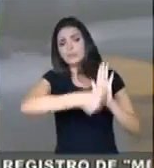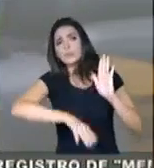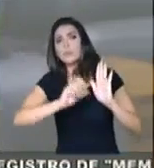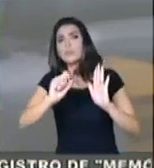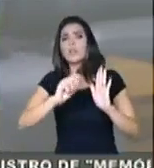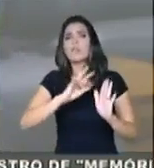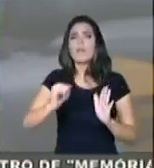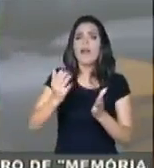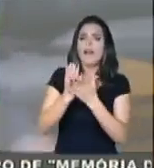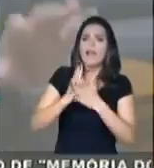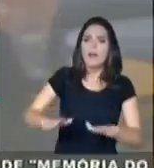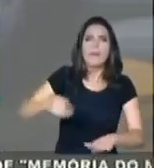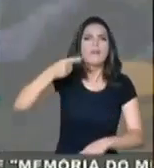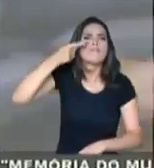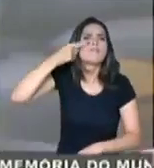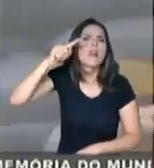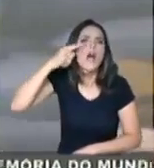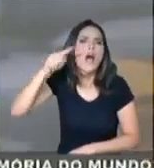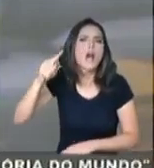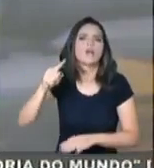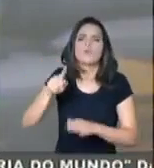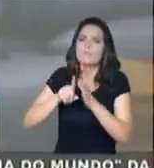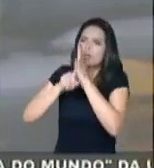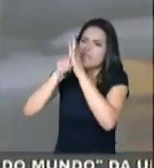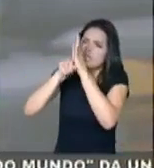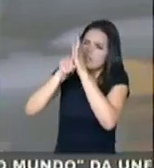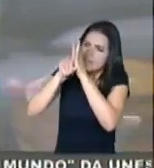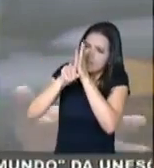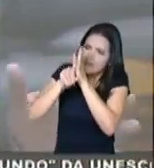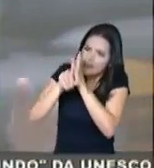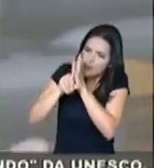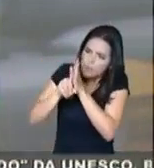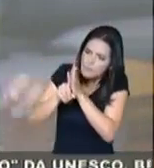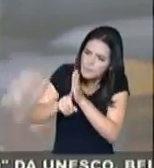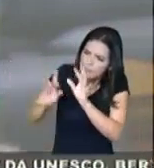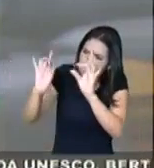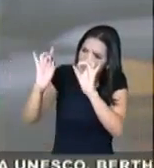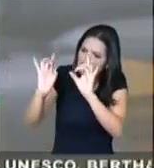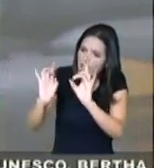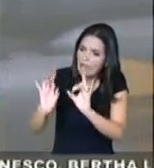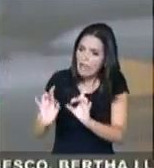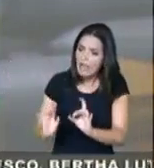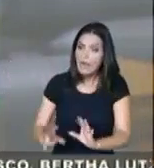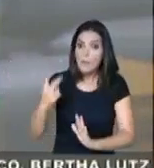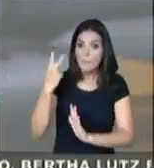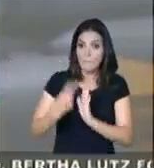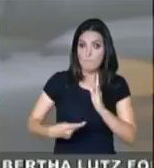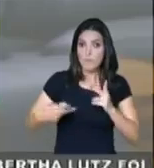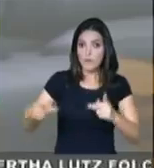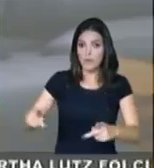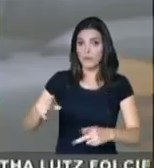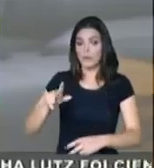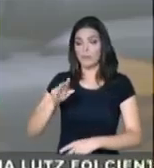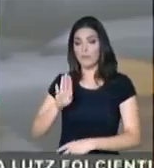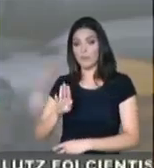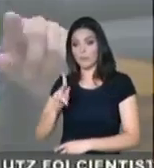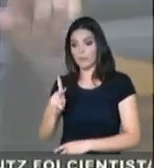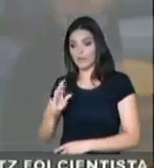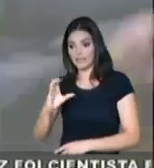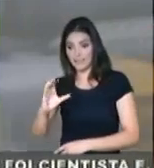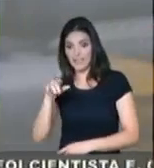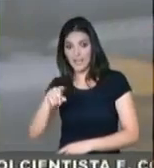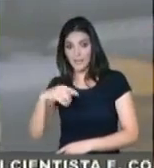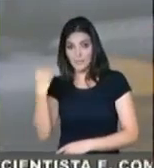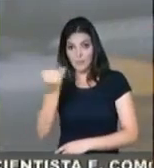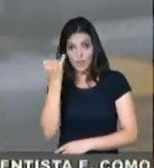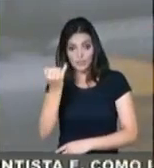iria combater as fraudes. Foi feito um pente fino nesse programa, um programa importantíssimo, que